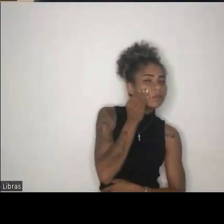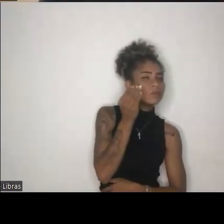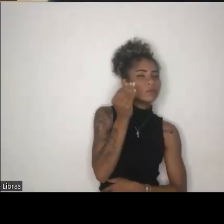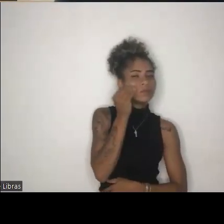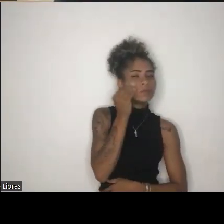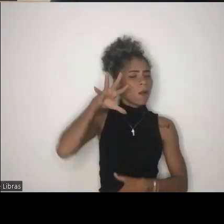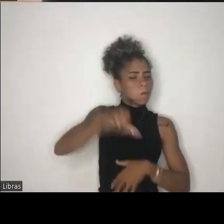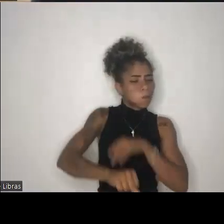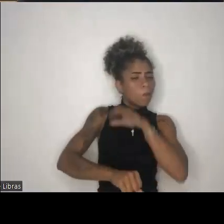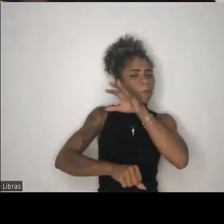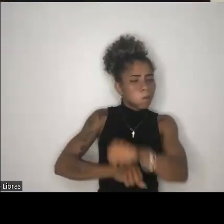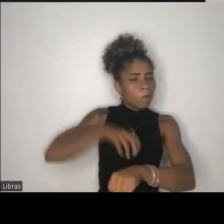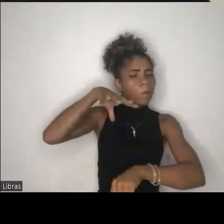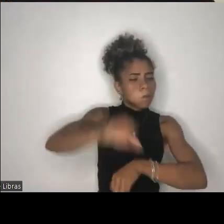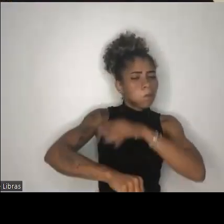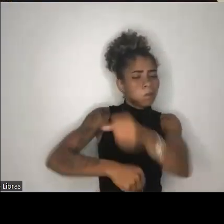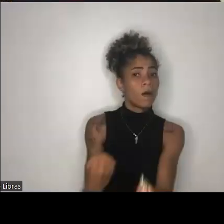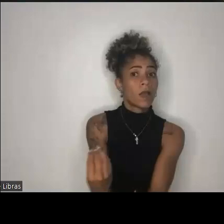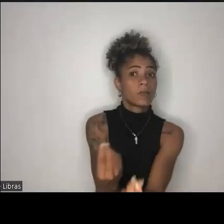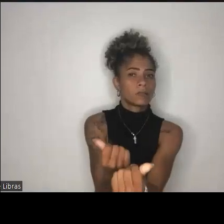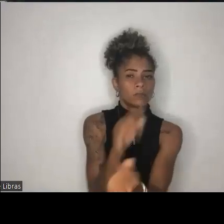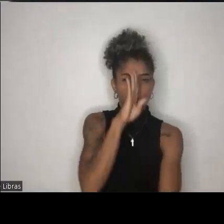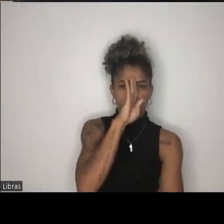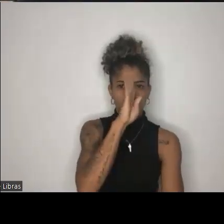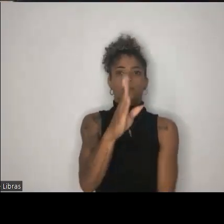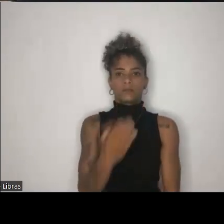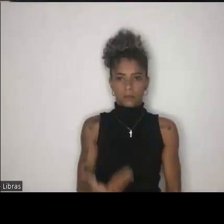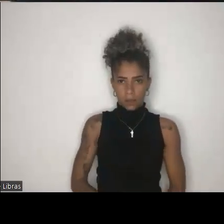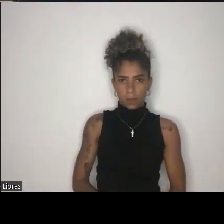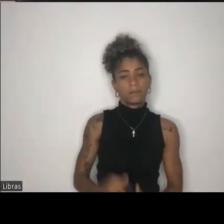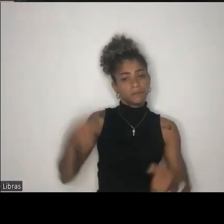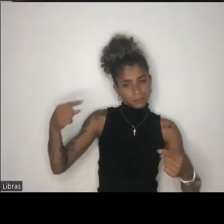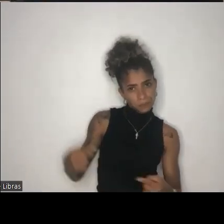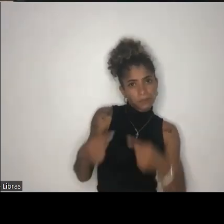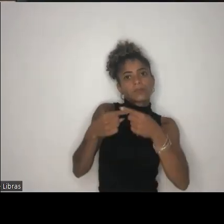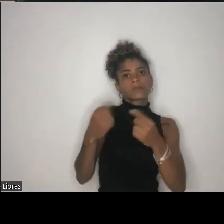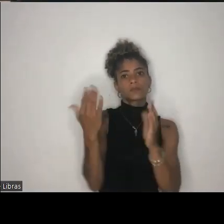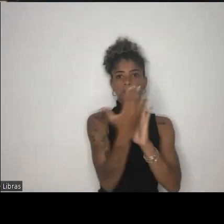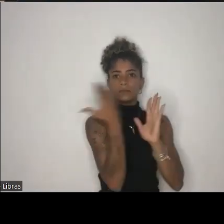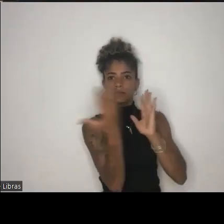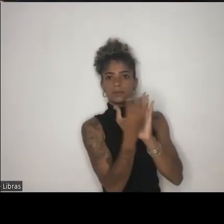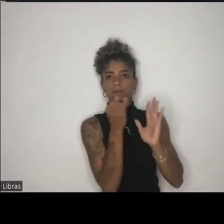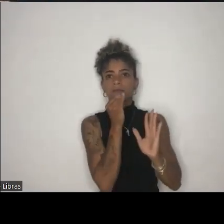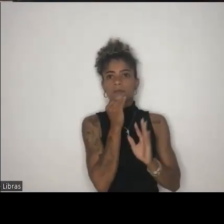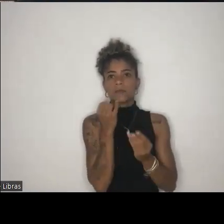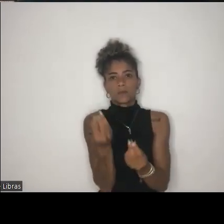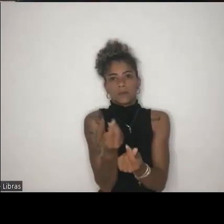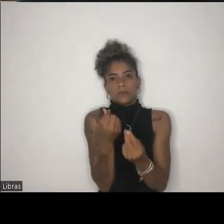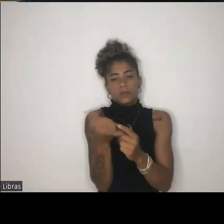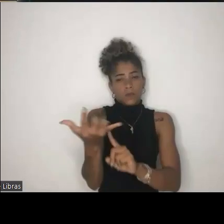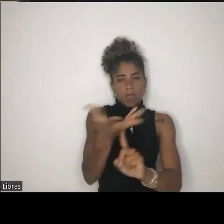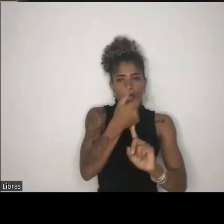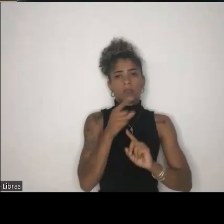essencial Inclusive tem muito a ver com aquele livro do candins que é do Essencial na arte né